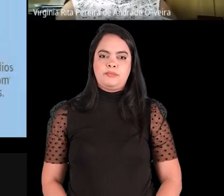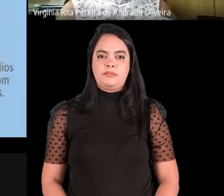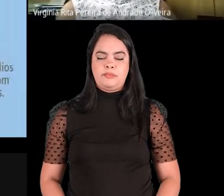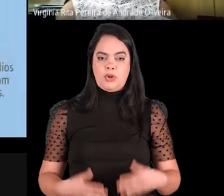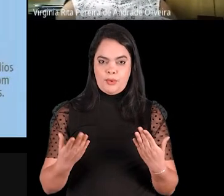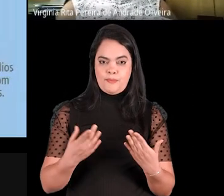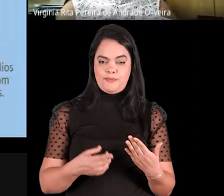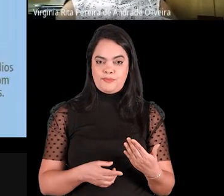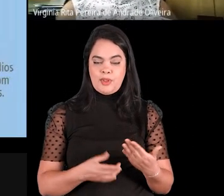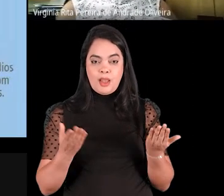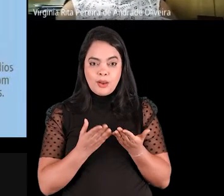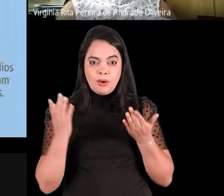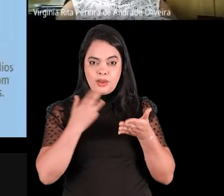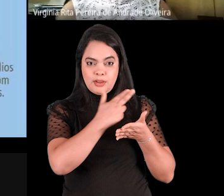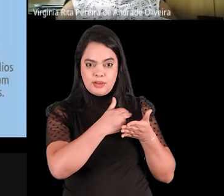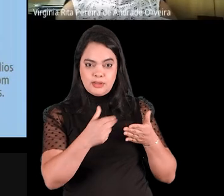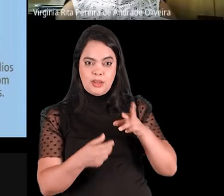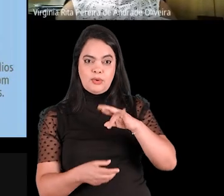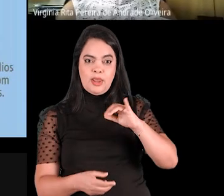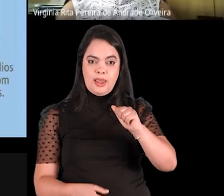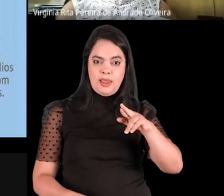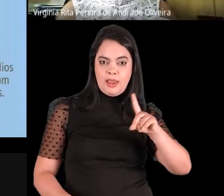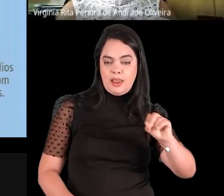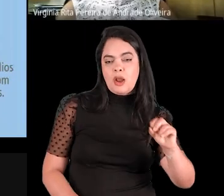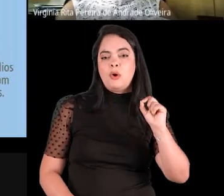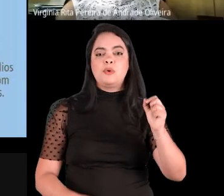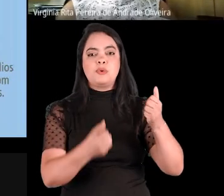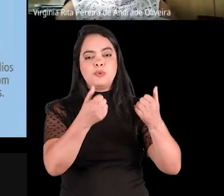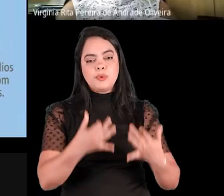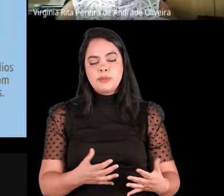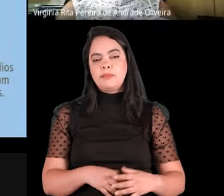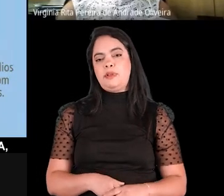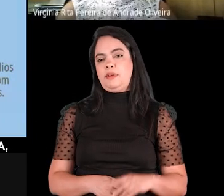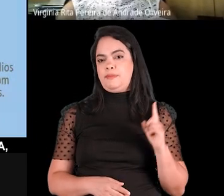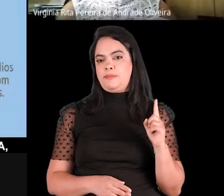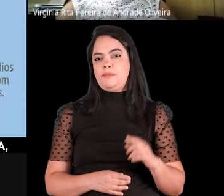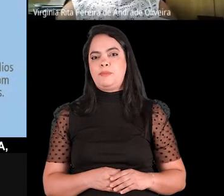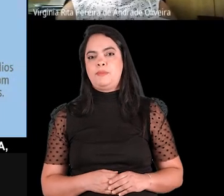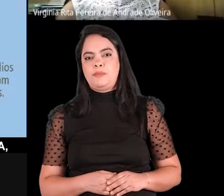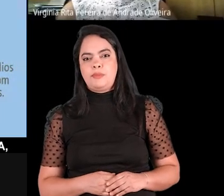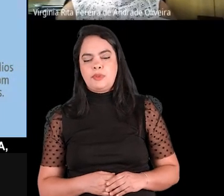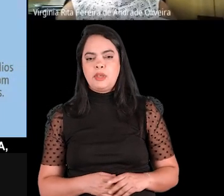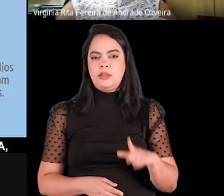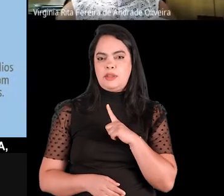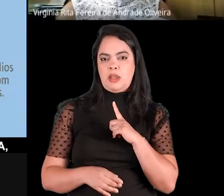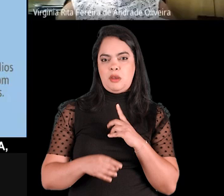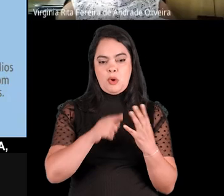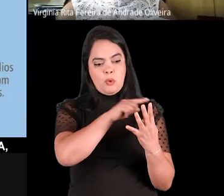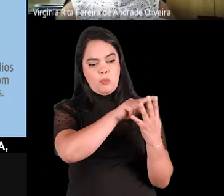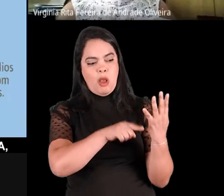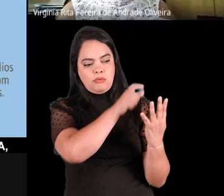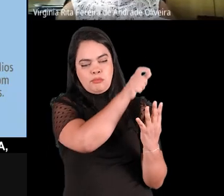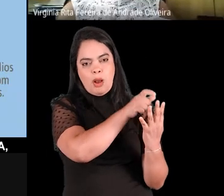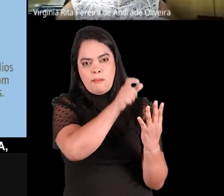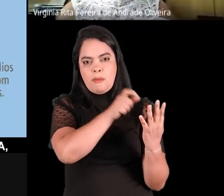Essa outra charge do Ricardo Ferraz, ela vai trazer para a gente, então, né, a charge em preto e branco, nos apresenta 4 personagens em